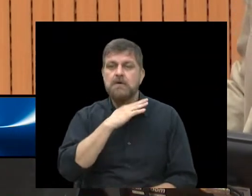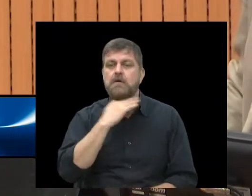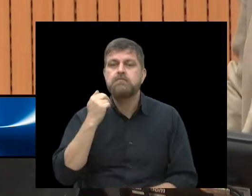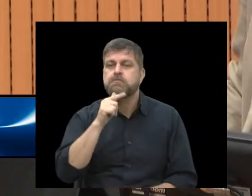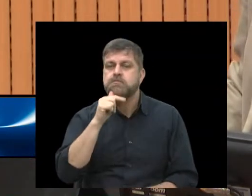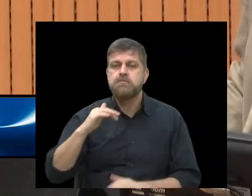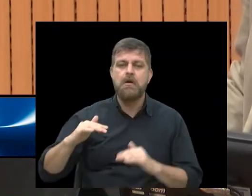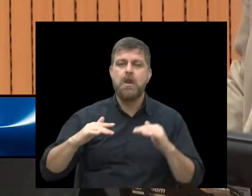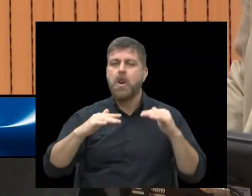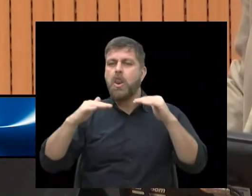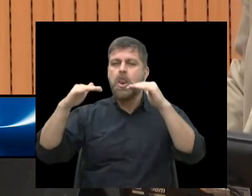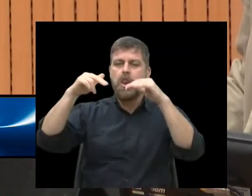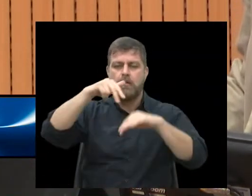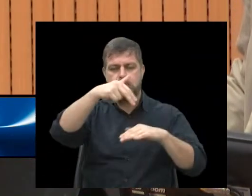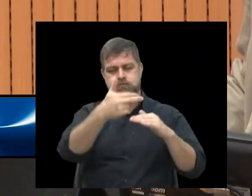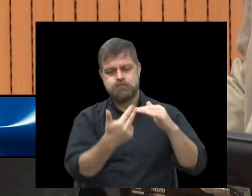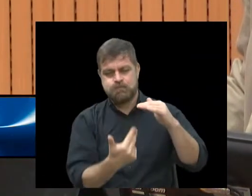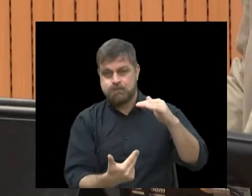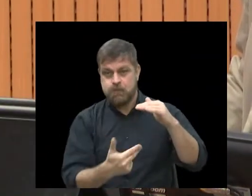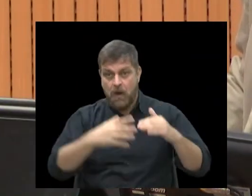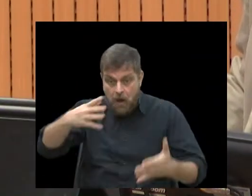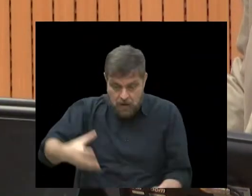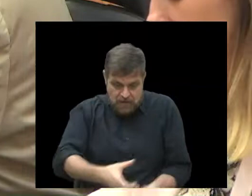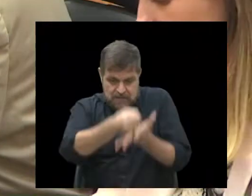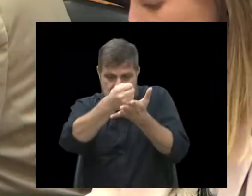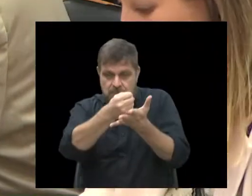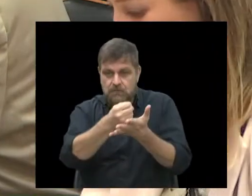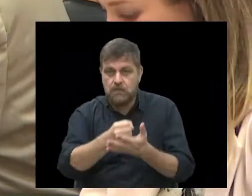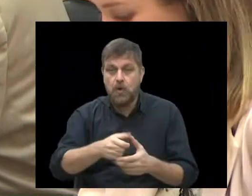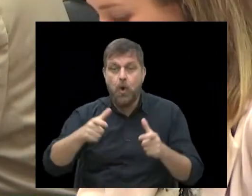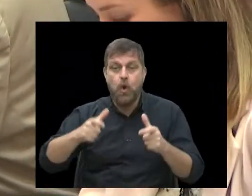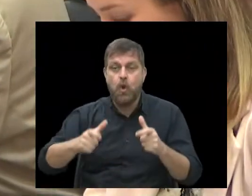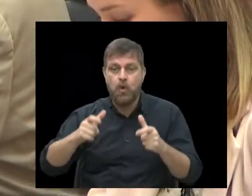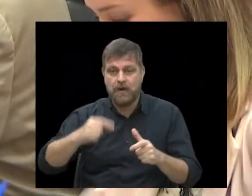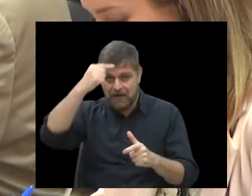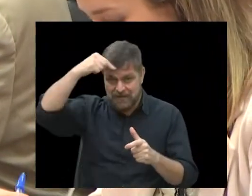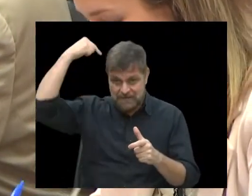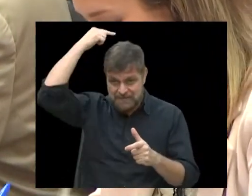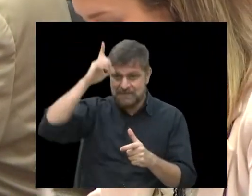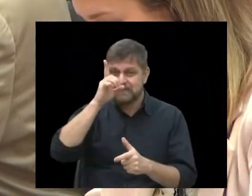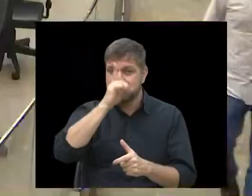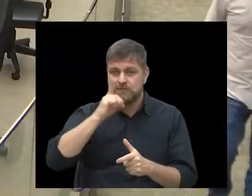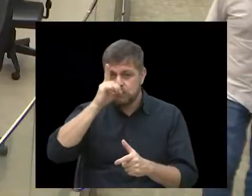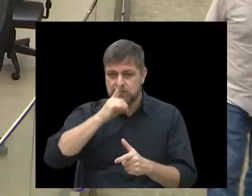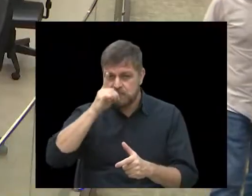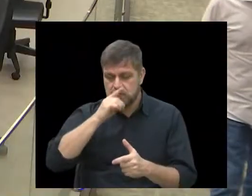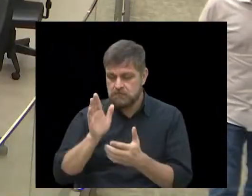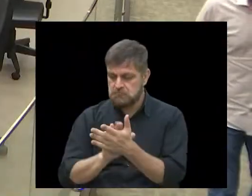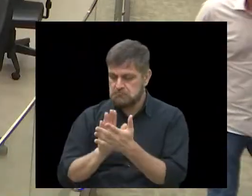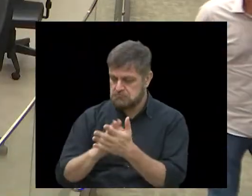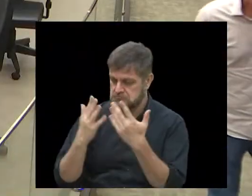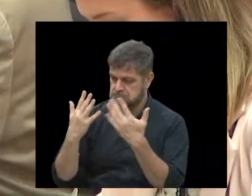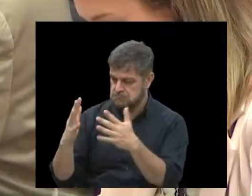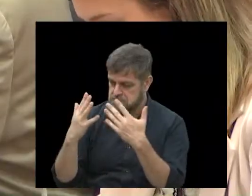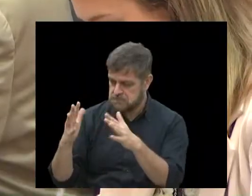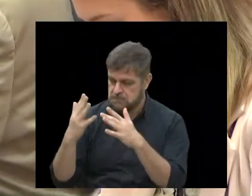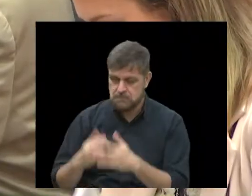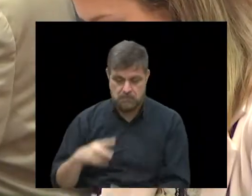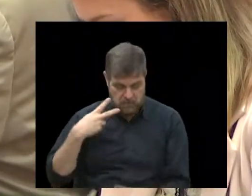uma lagoa do Jardim São Domingos. Em votação. Vereadores favoráveis permaneçam como estão. Aprovado. Requerimento